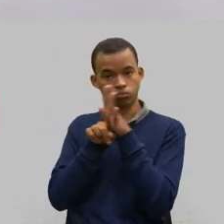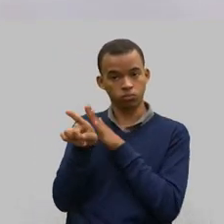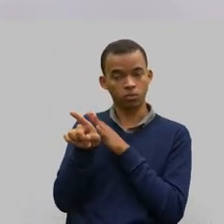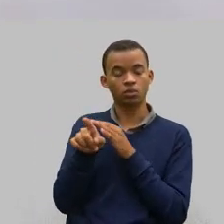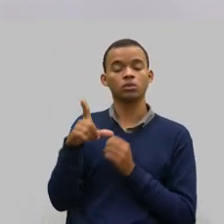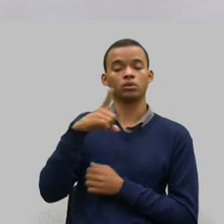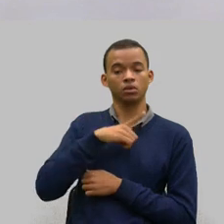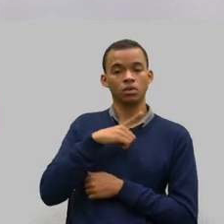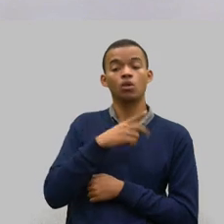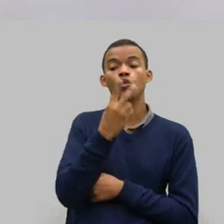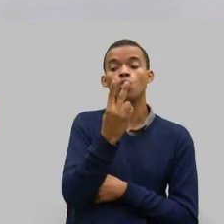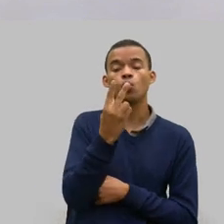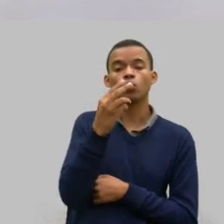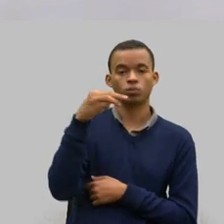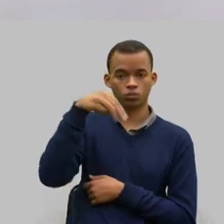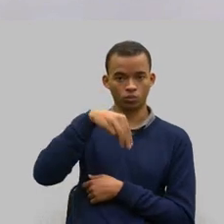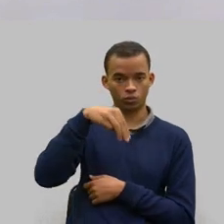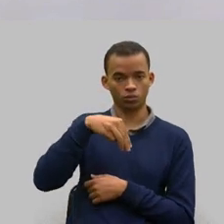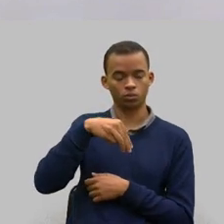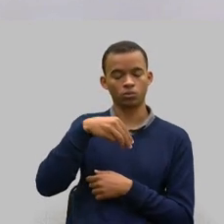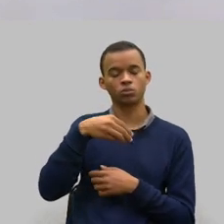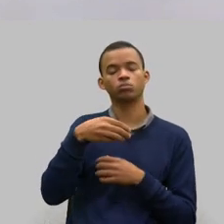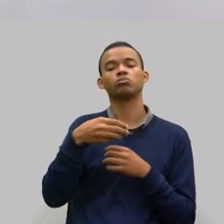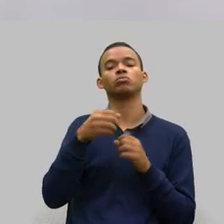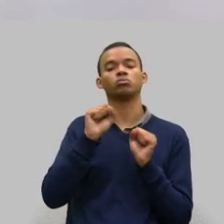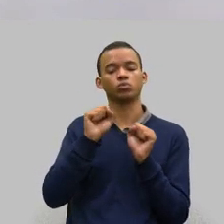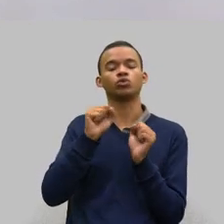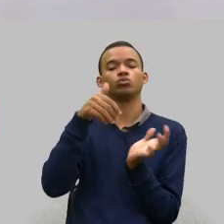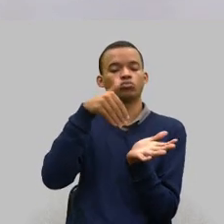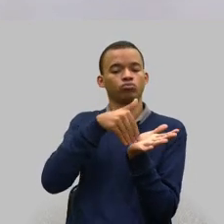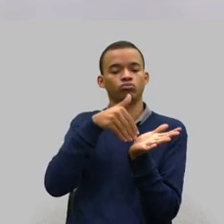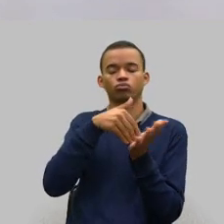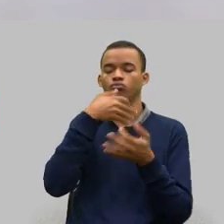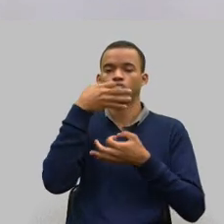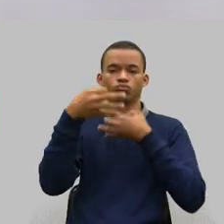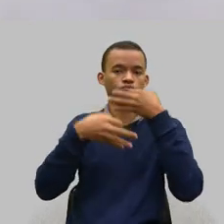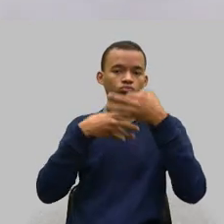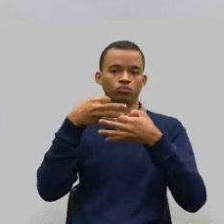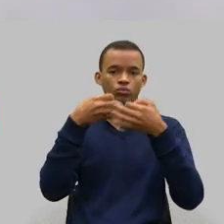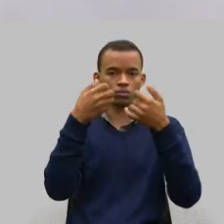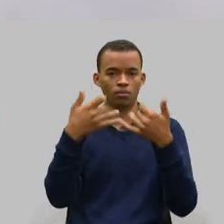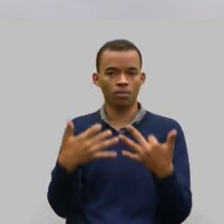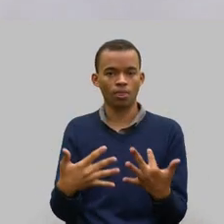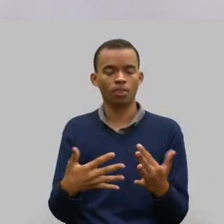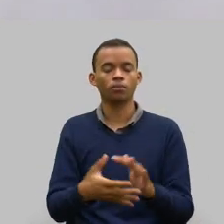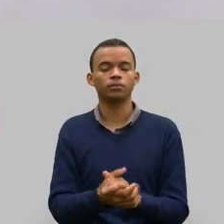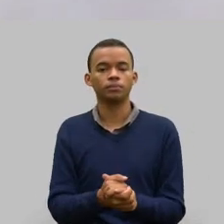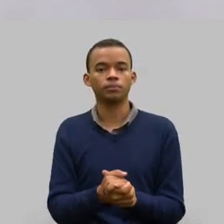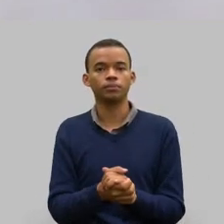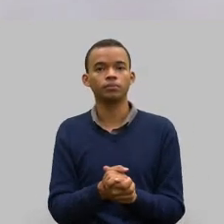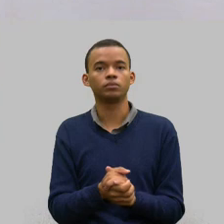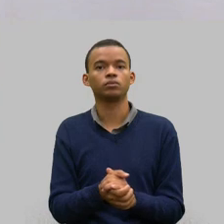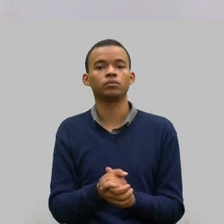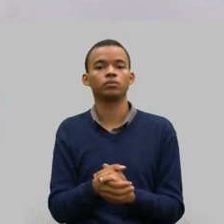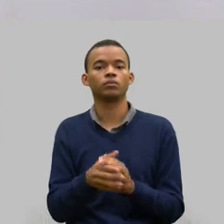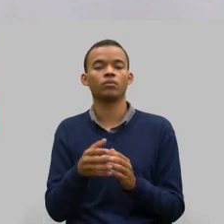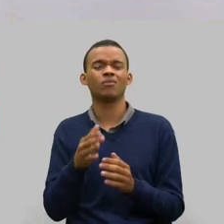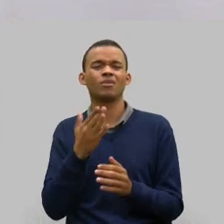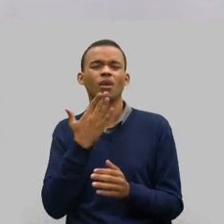disporá de 2 minutos para suas considerações finais os requerimentos de correntes dessa reunião